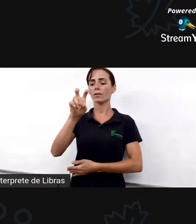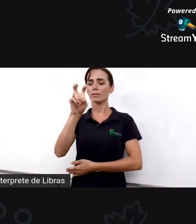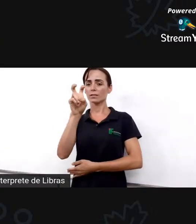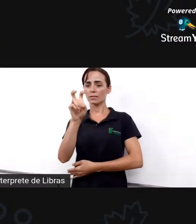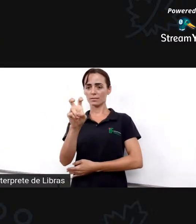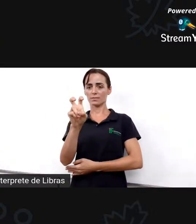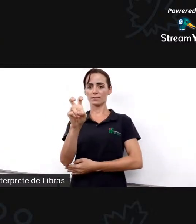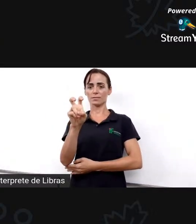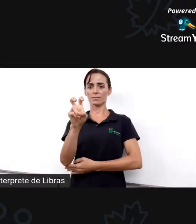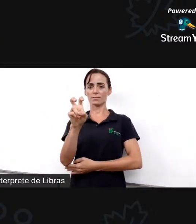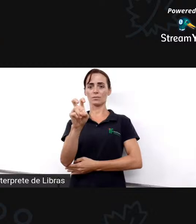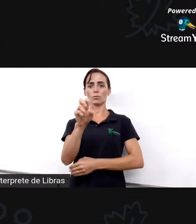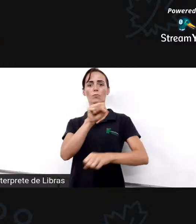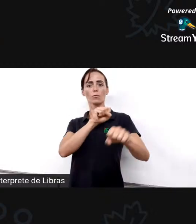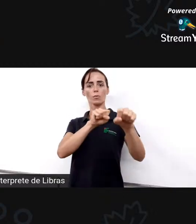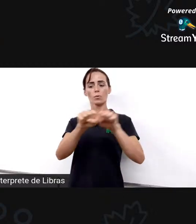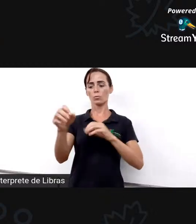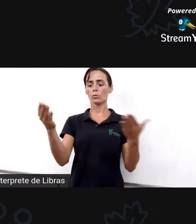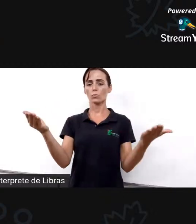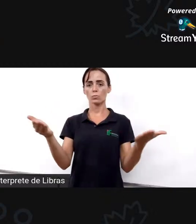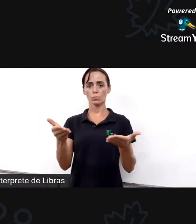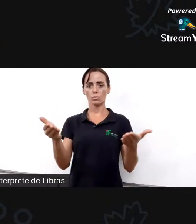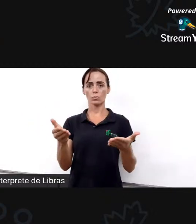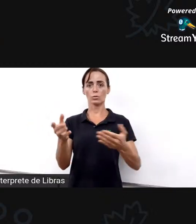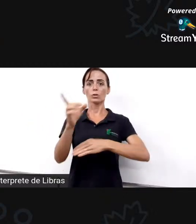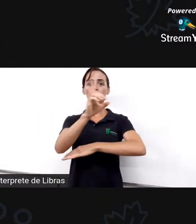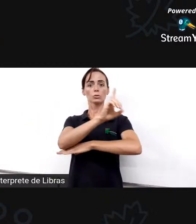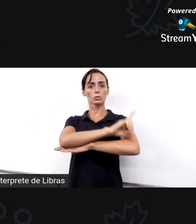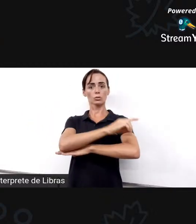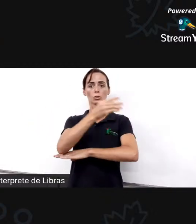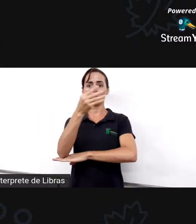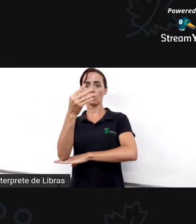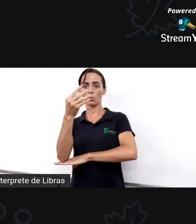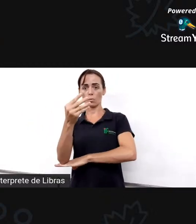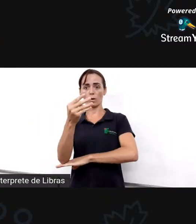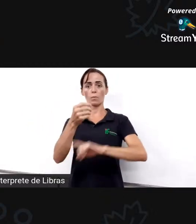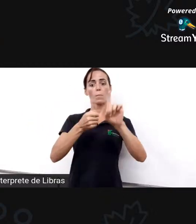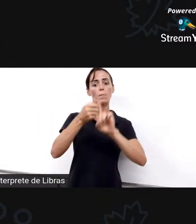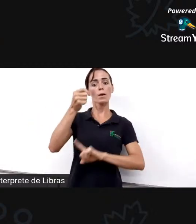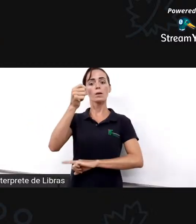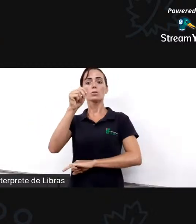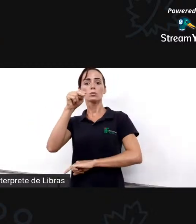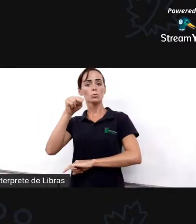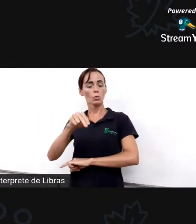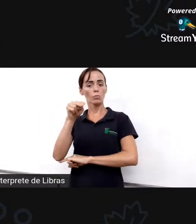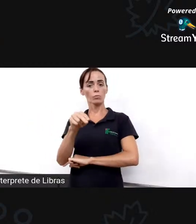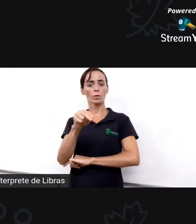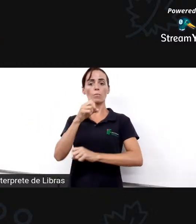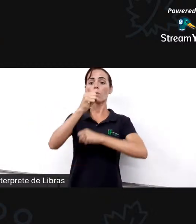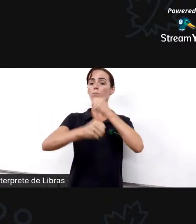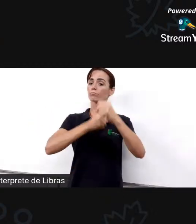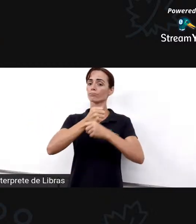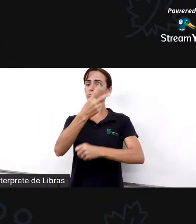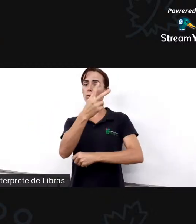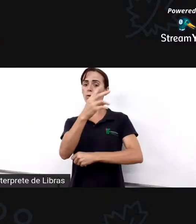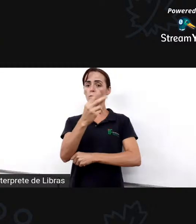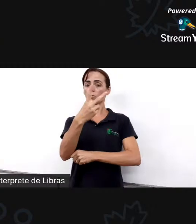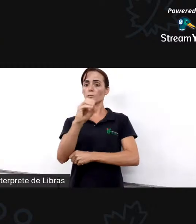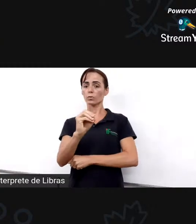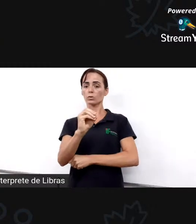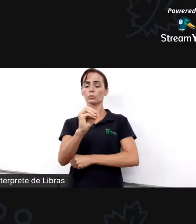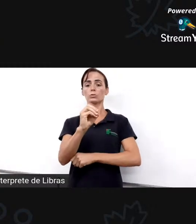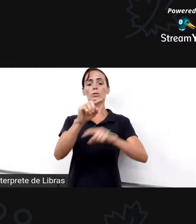formatura. Aos 4 dias do mês de novembro do ano de 2020, na sala da coordenação